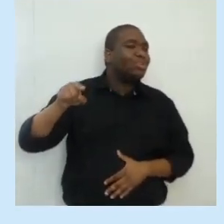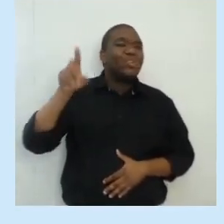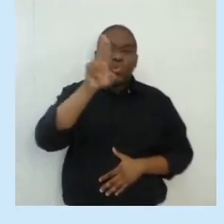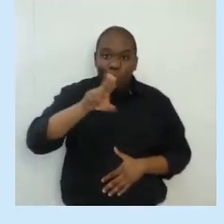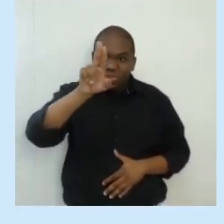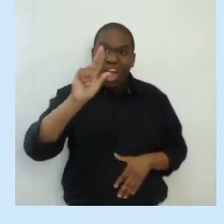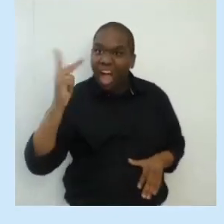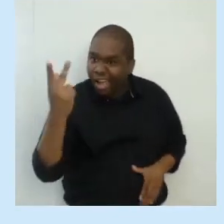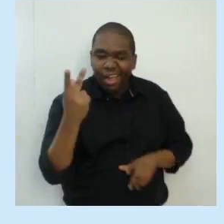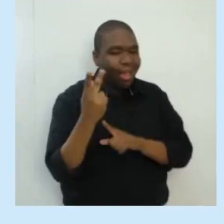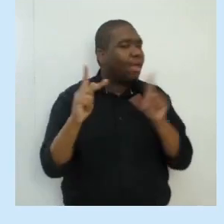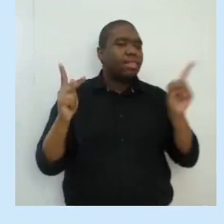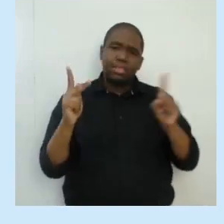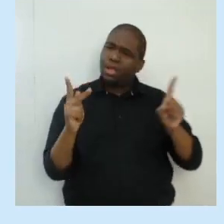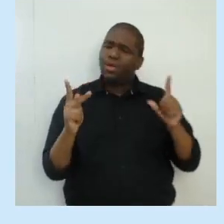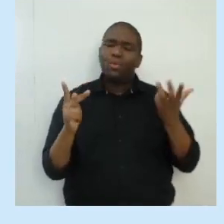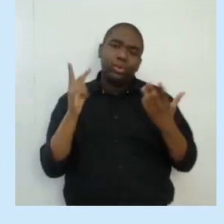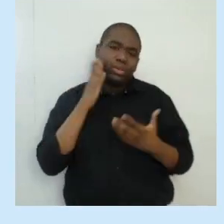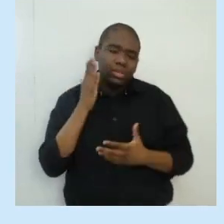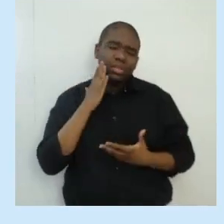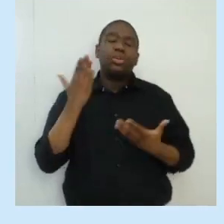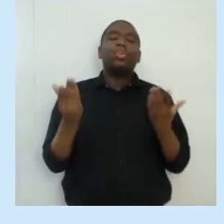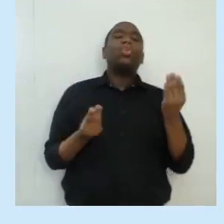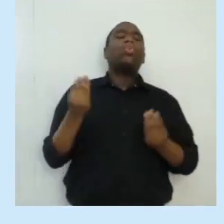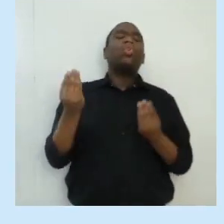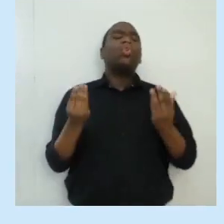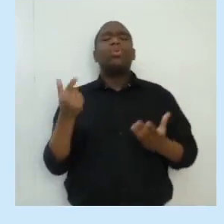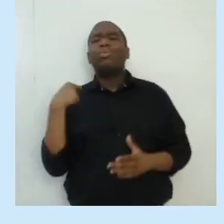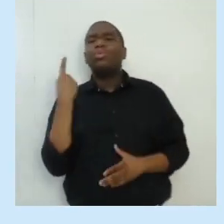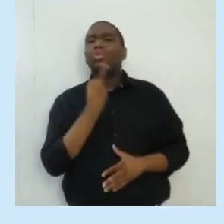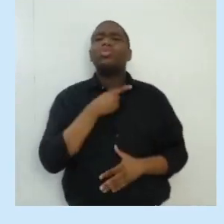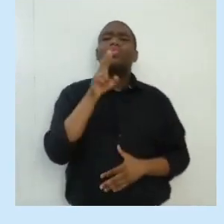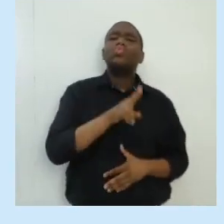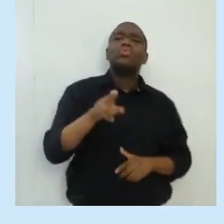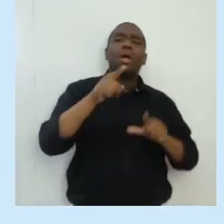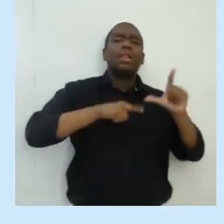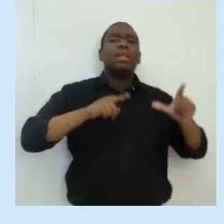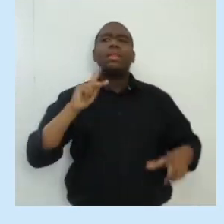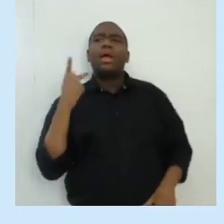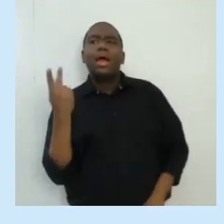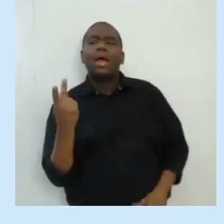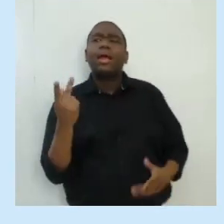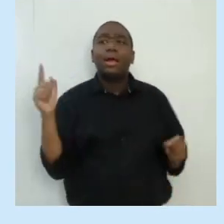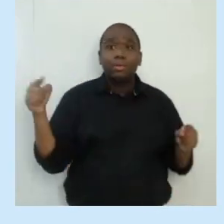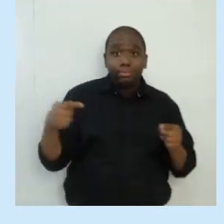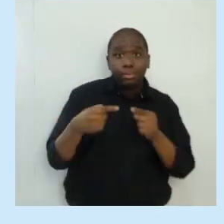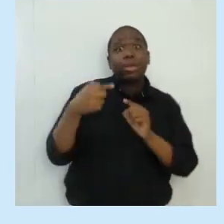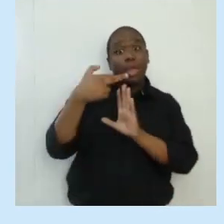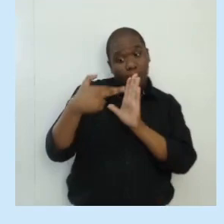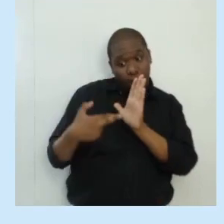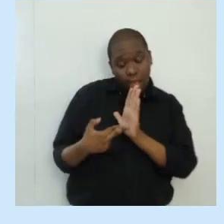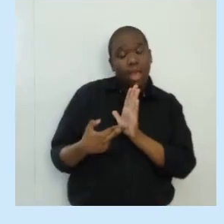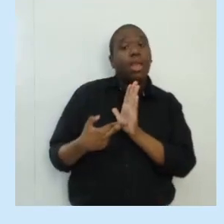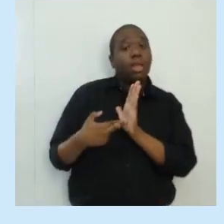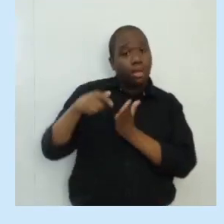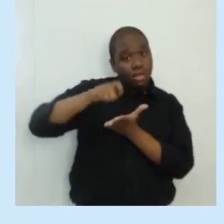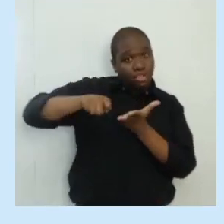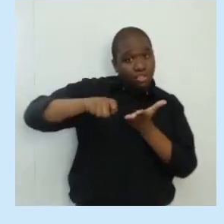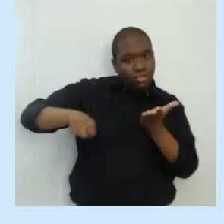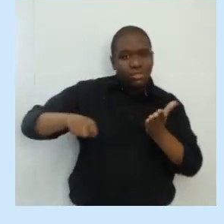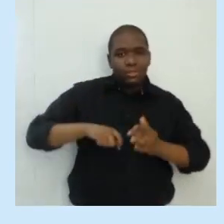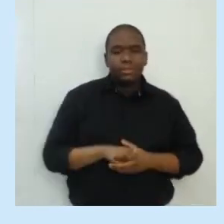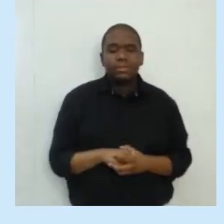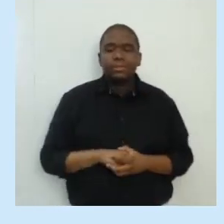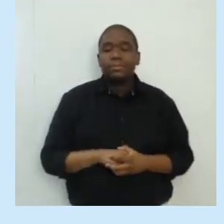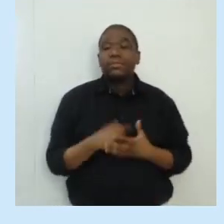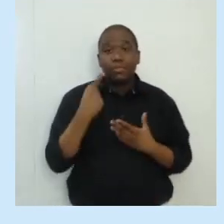do H. Quando seria então, professora, que utilizaríamos essa letra de acordo com a norma ortográfica?